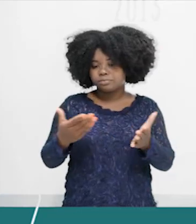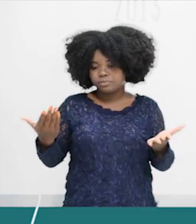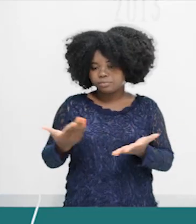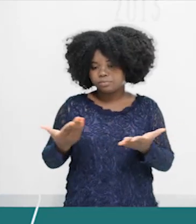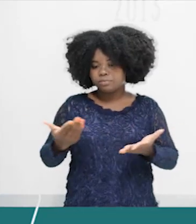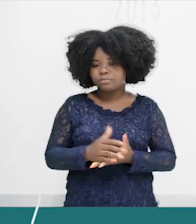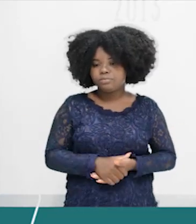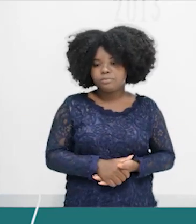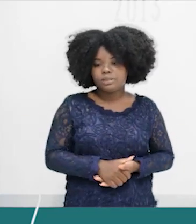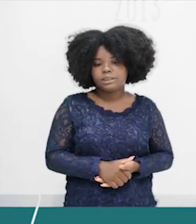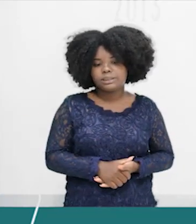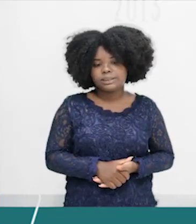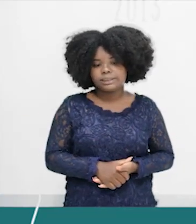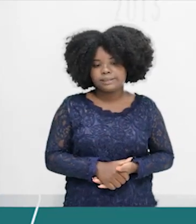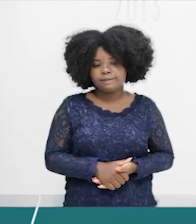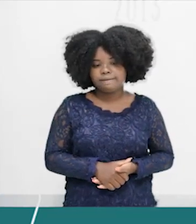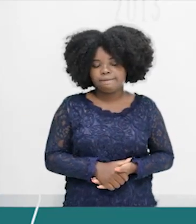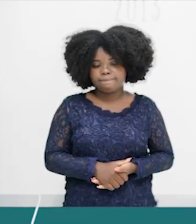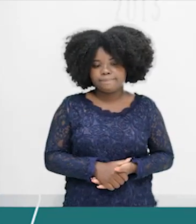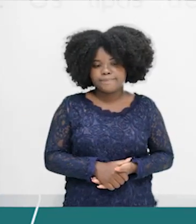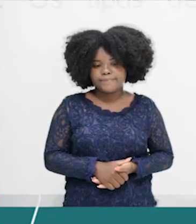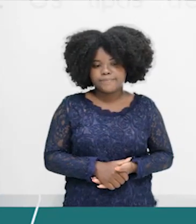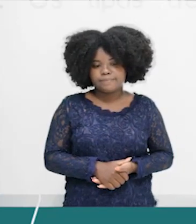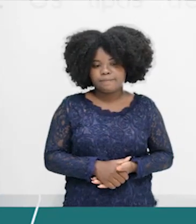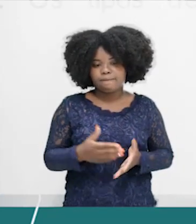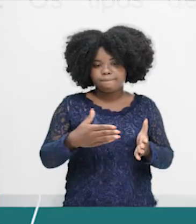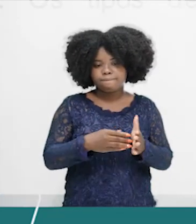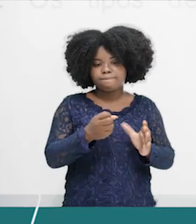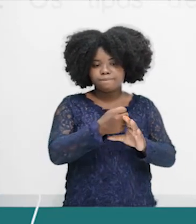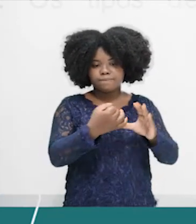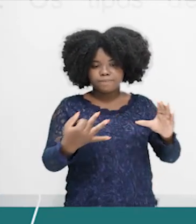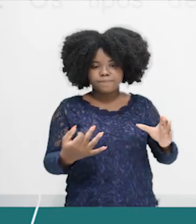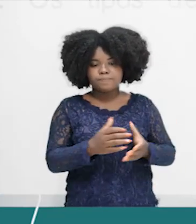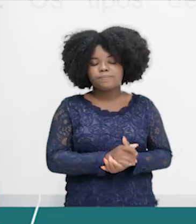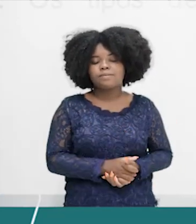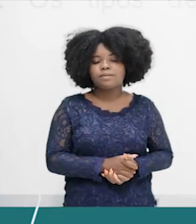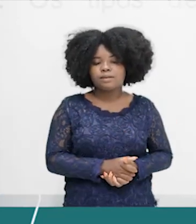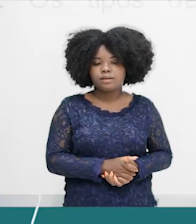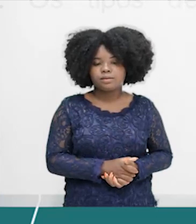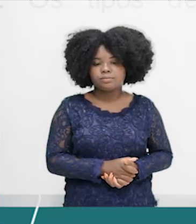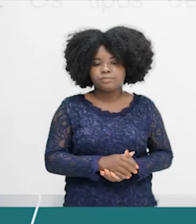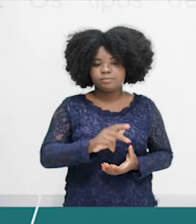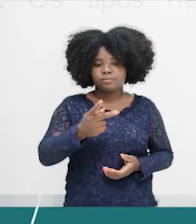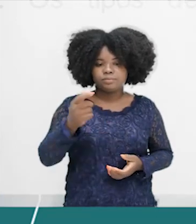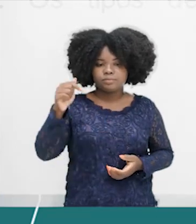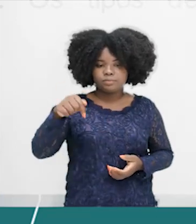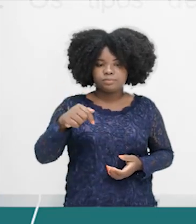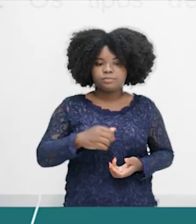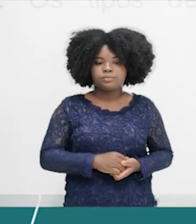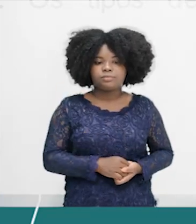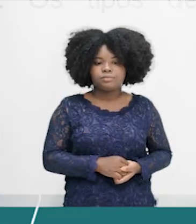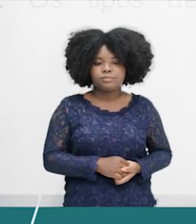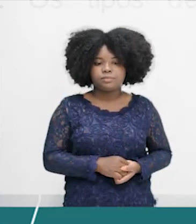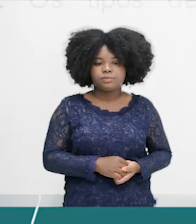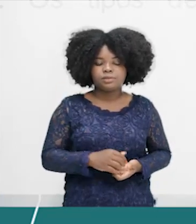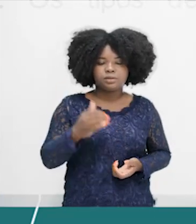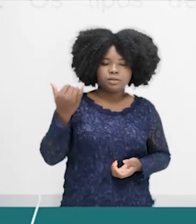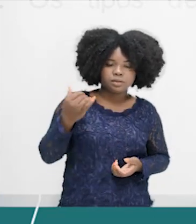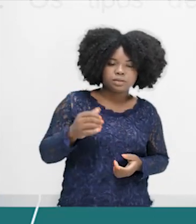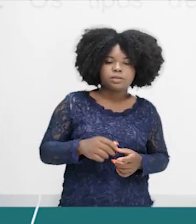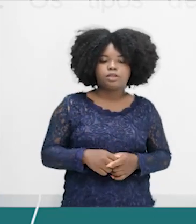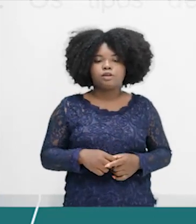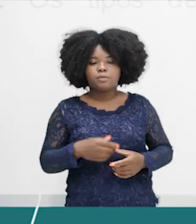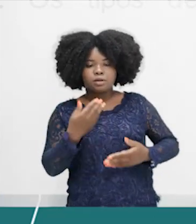tem um trabalho fantástico sobre isso. Né? E aí a gente fala sobre as características físicas da HQ, da história em quadrinhos. O aspecto narrativo, o